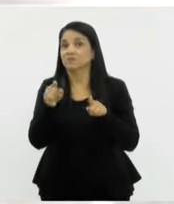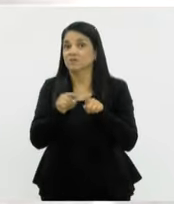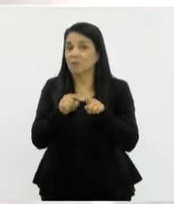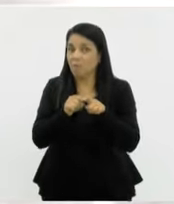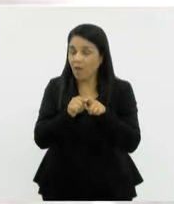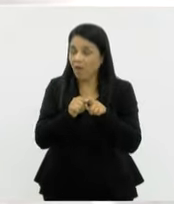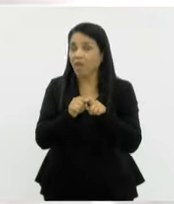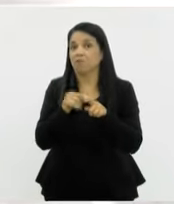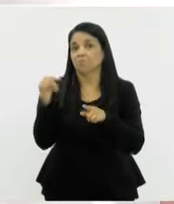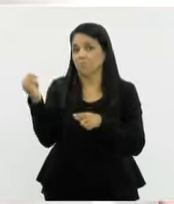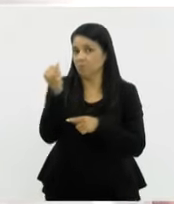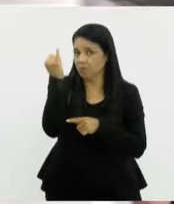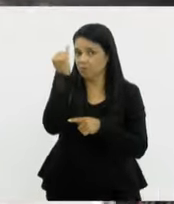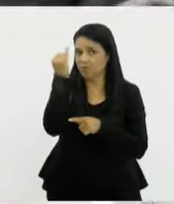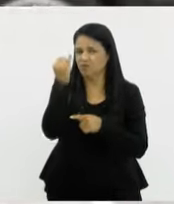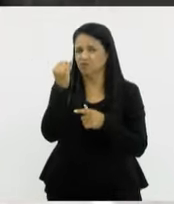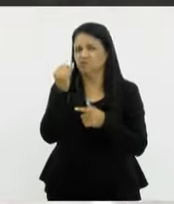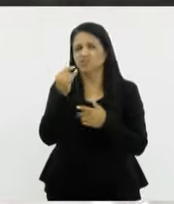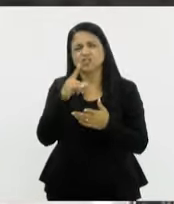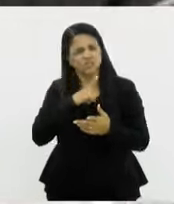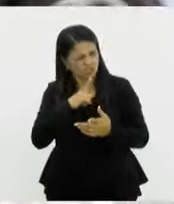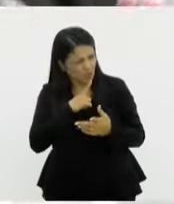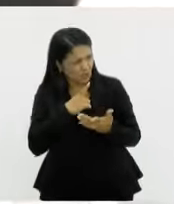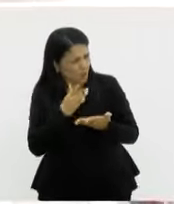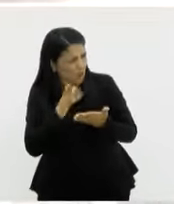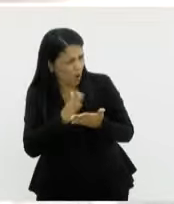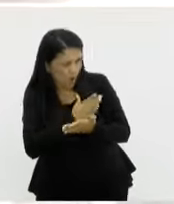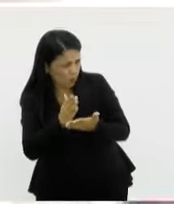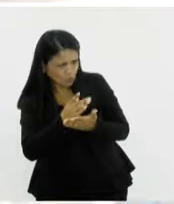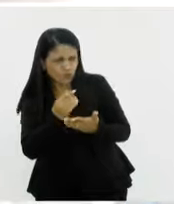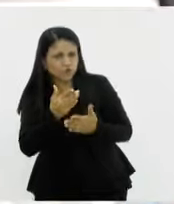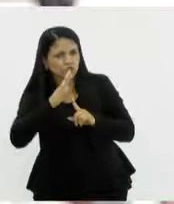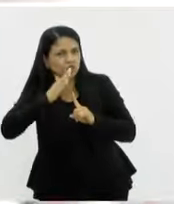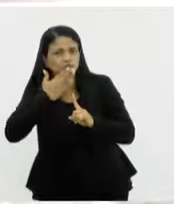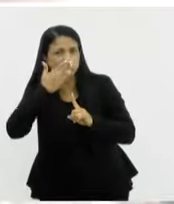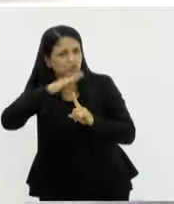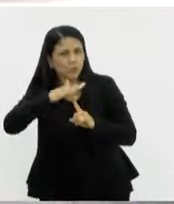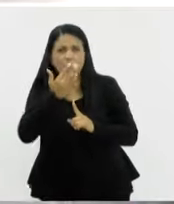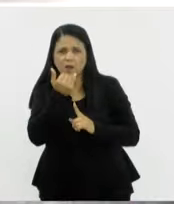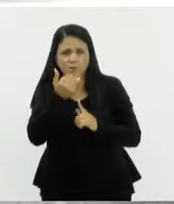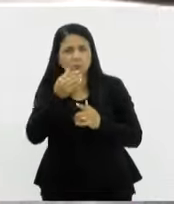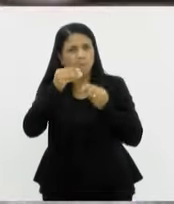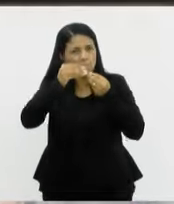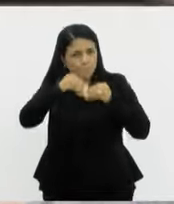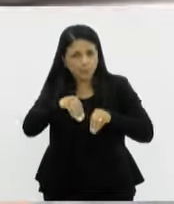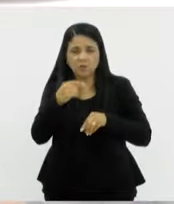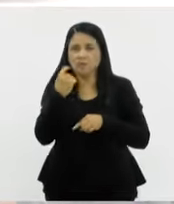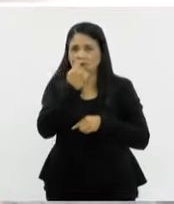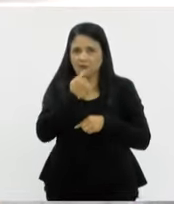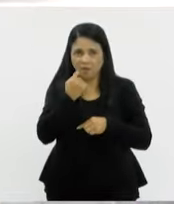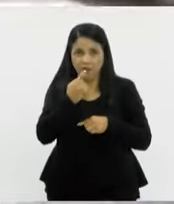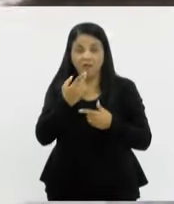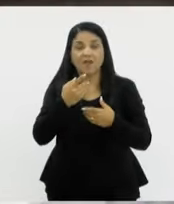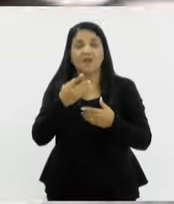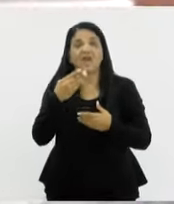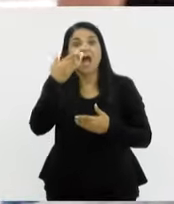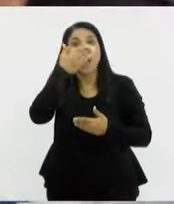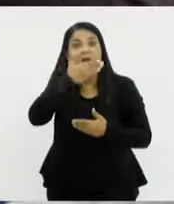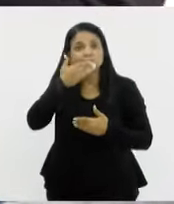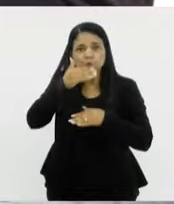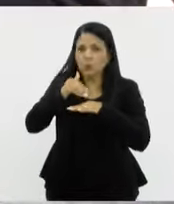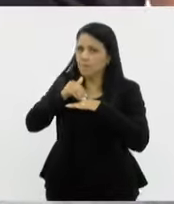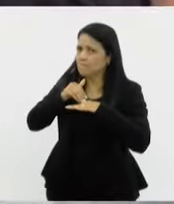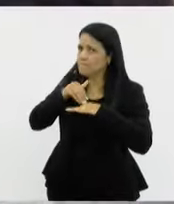bucal. Existe algum tipo de alimento que prejudica ou que contribui para uma boa saúde bucal? Sim, o consumo do açúcar em excesso,